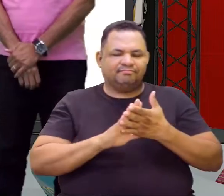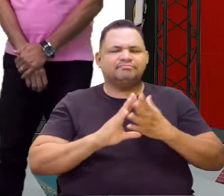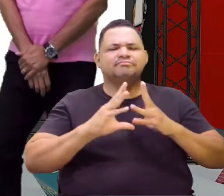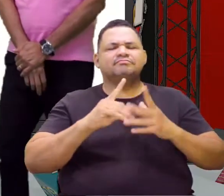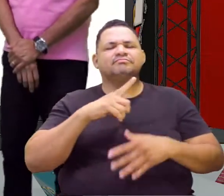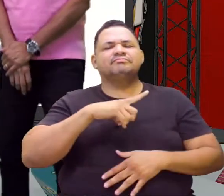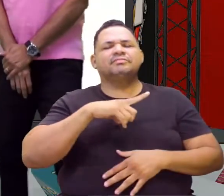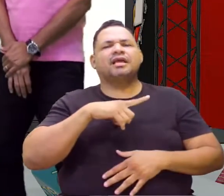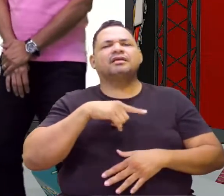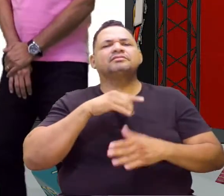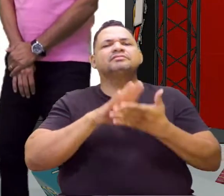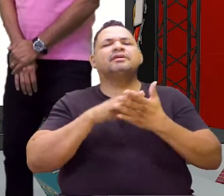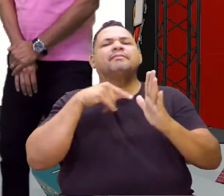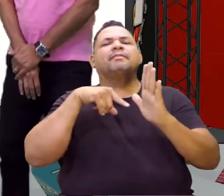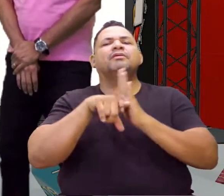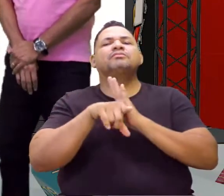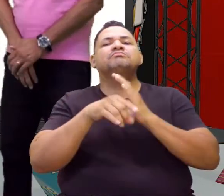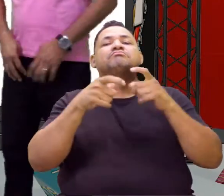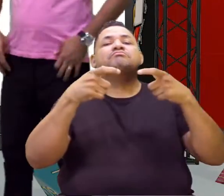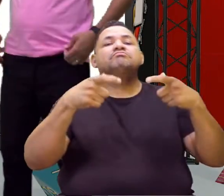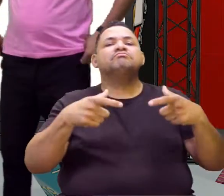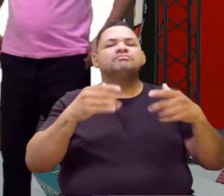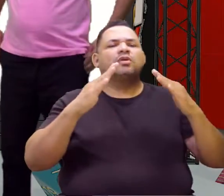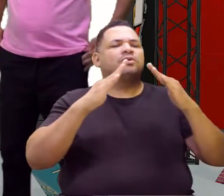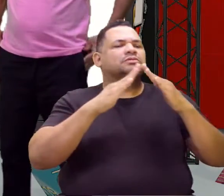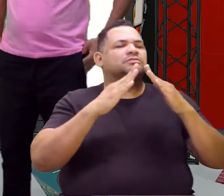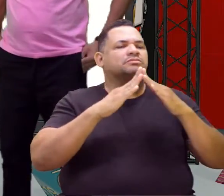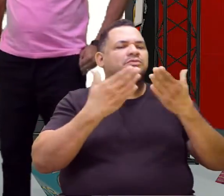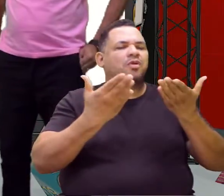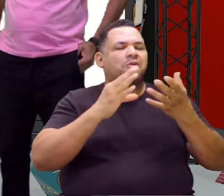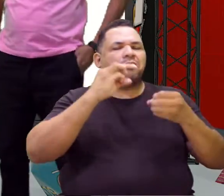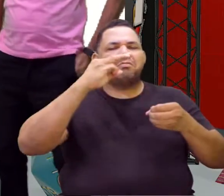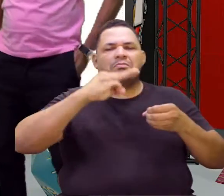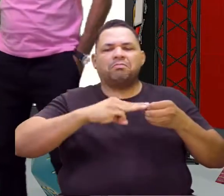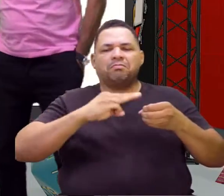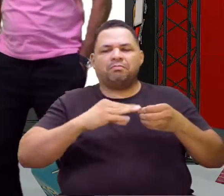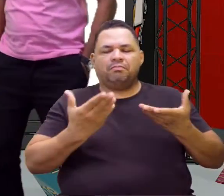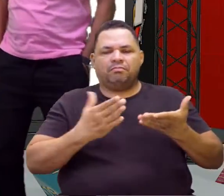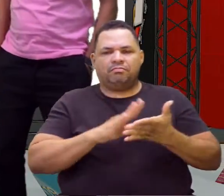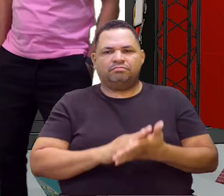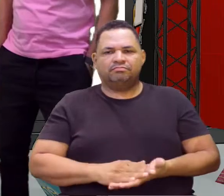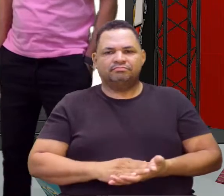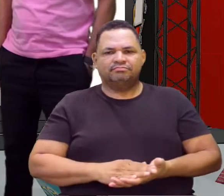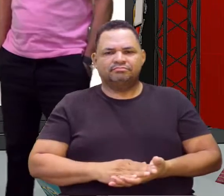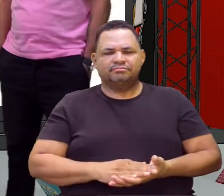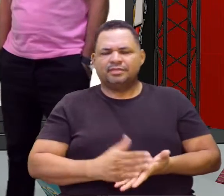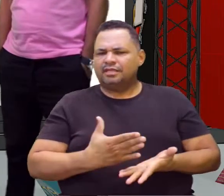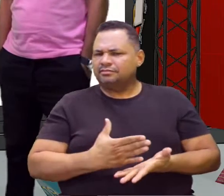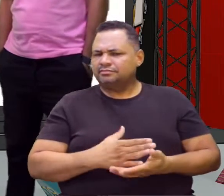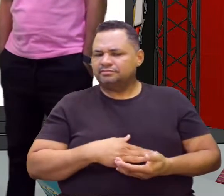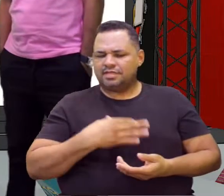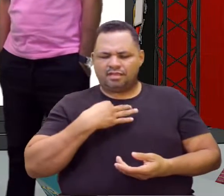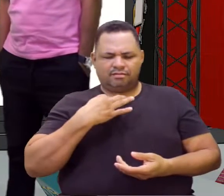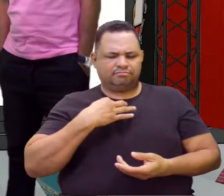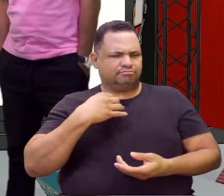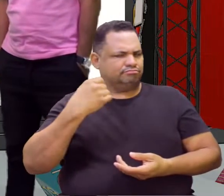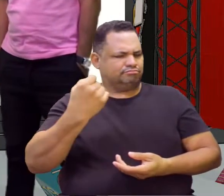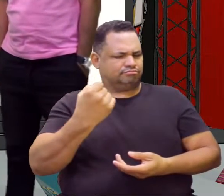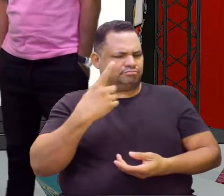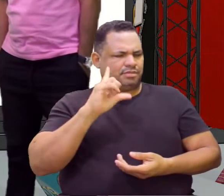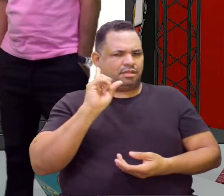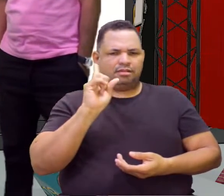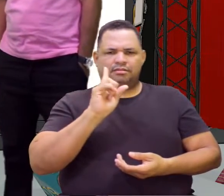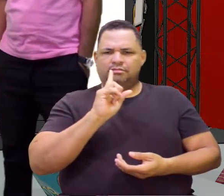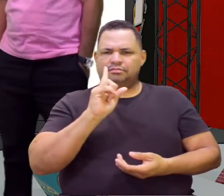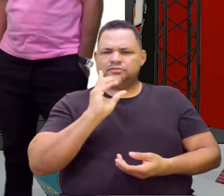perguntinha, né? De onde eles são? De qual onde escola, são? de qual localidade, qual município. Bom, essa camisa não é muito estranha, né? Eu já vi essa camisa em outras